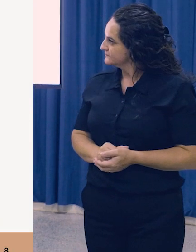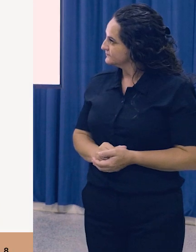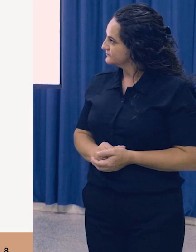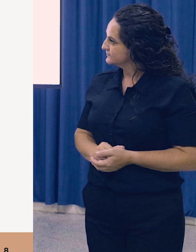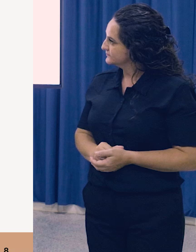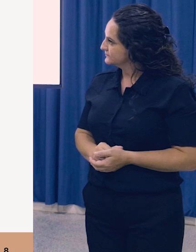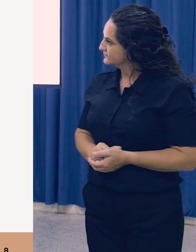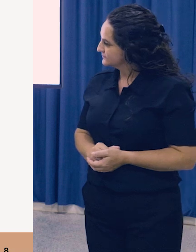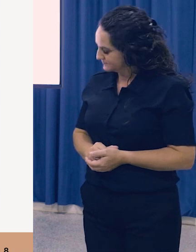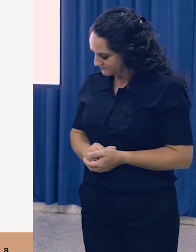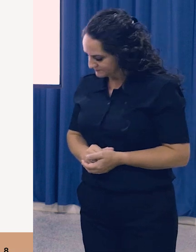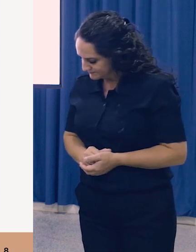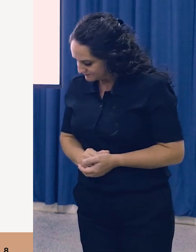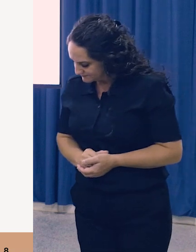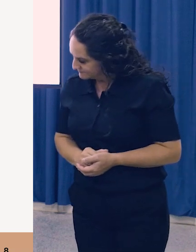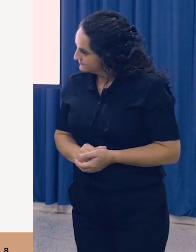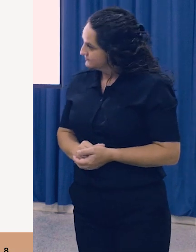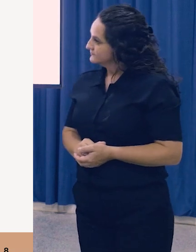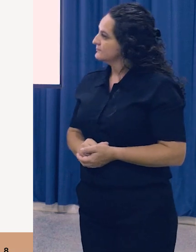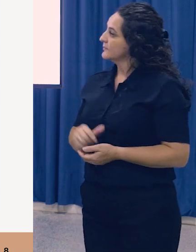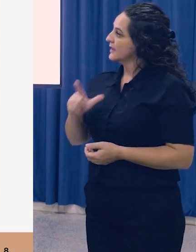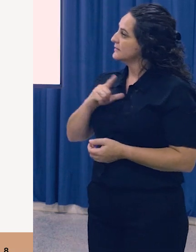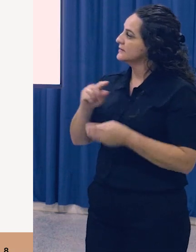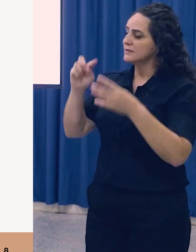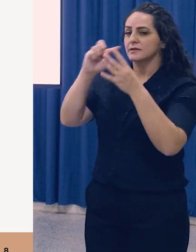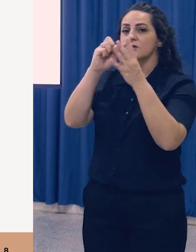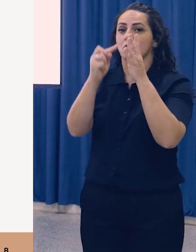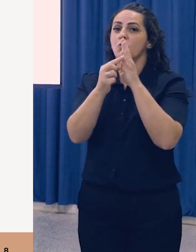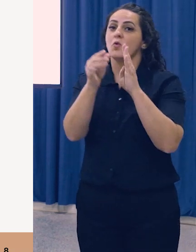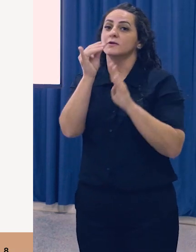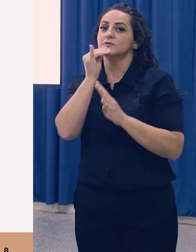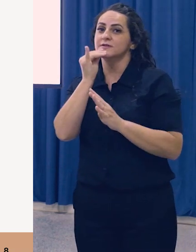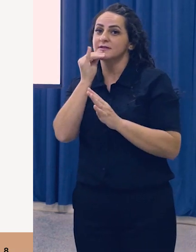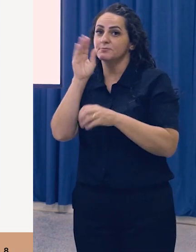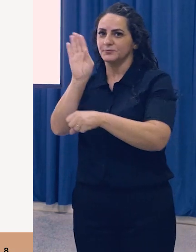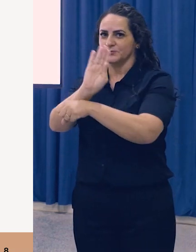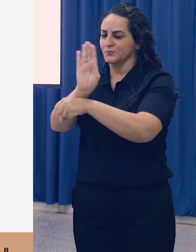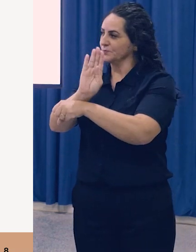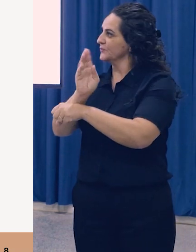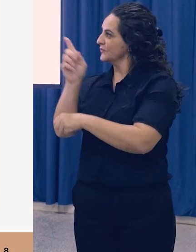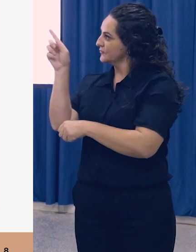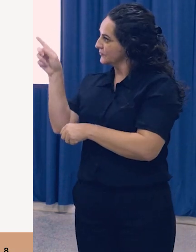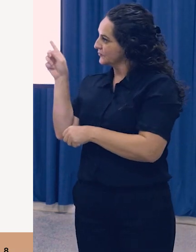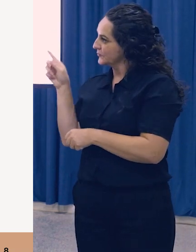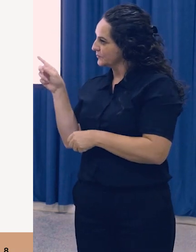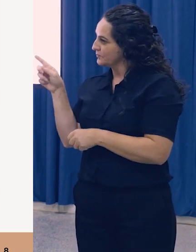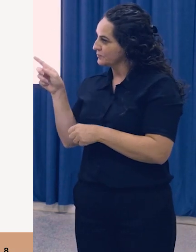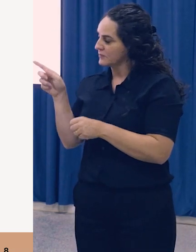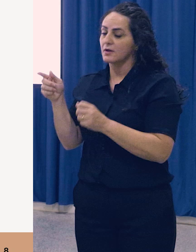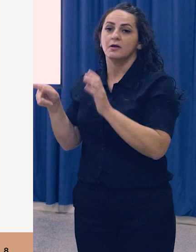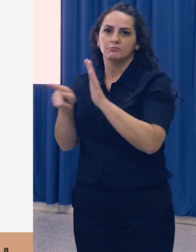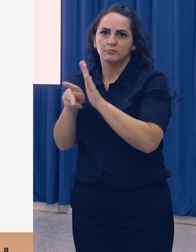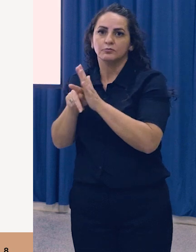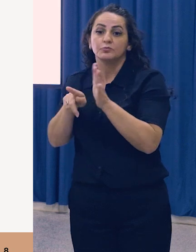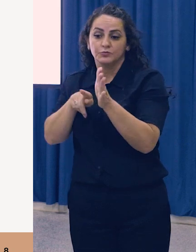Aqui. Nós temos esses 4 filmes de exemplo aqui, que foram objetos de